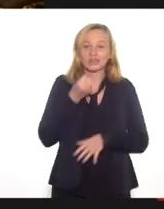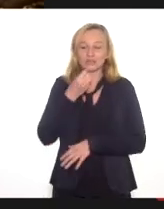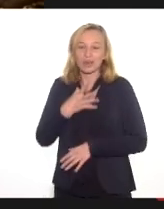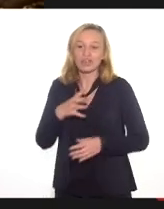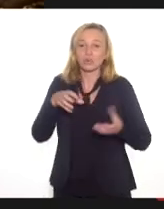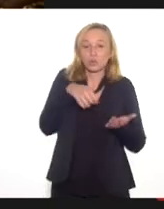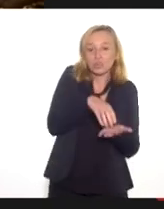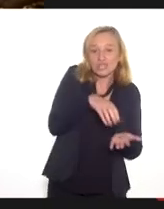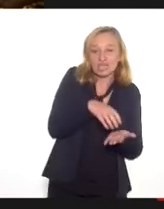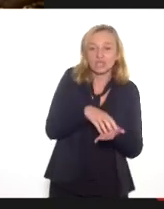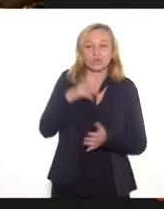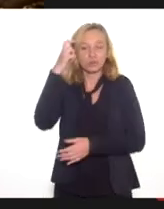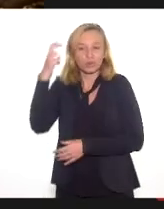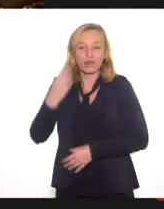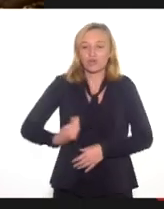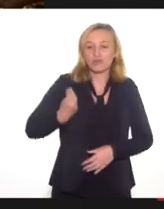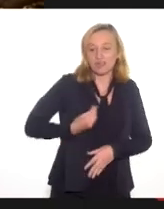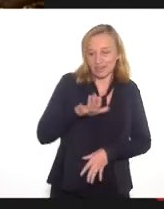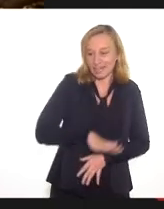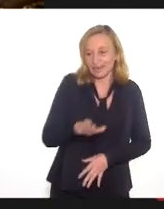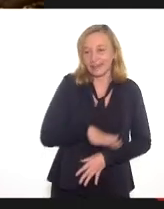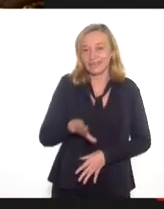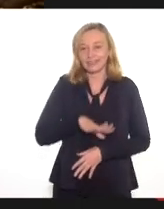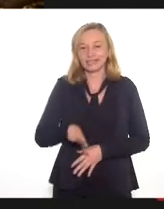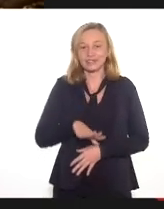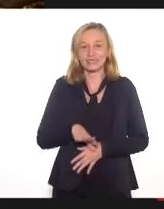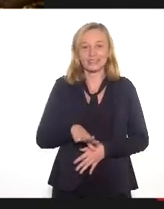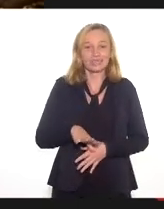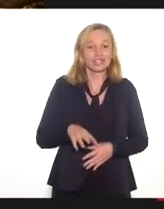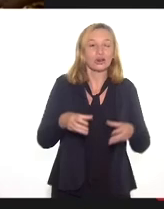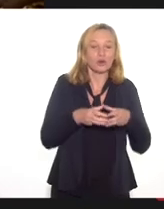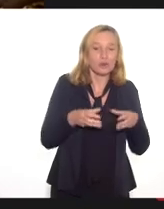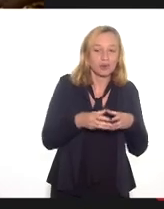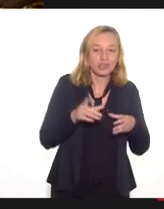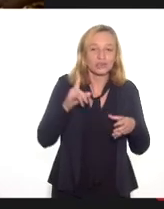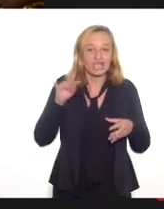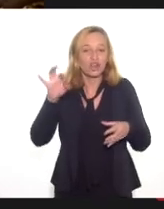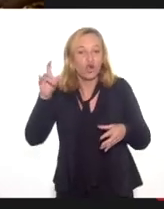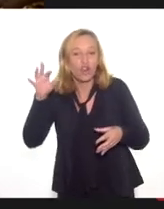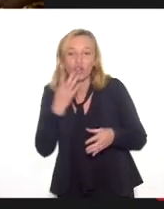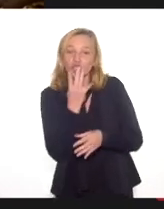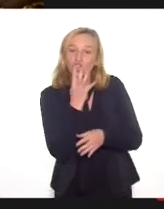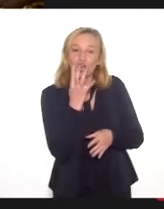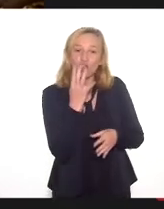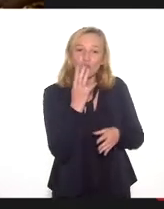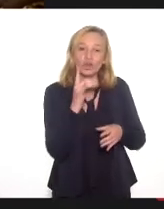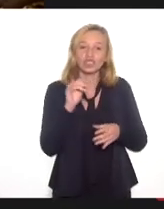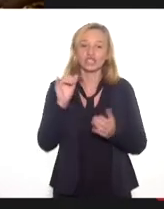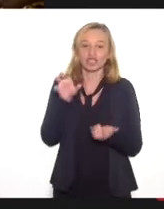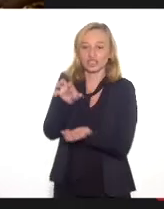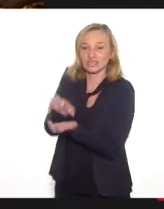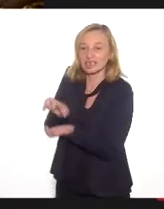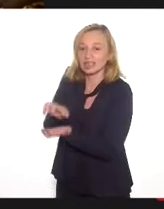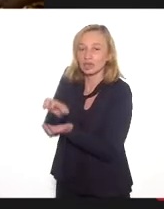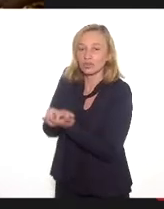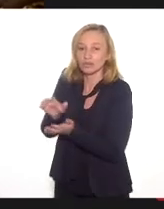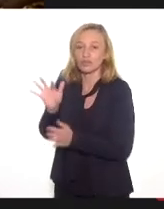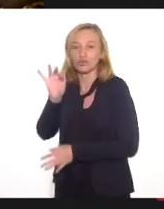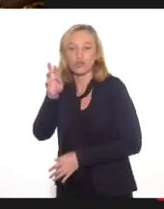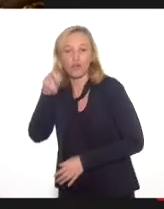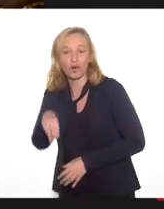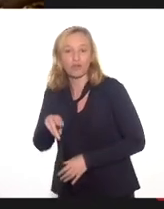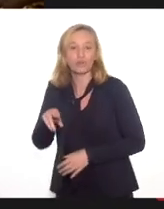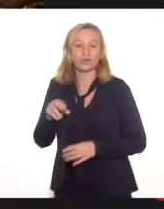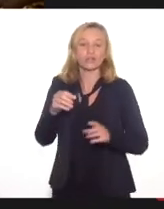Cultural Viver Criança o Comitê De Colores de Santa Cruz o Fórum ONG